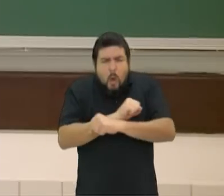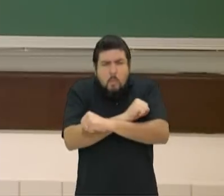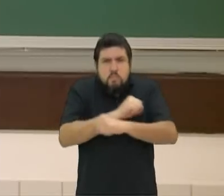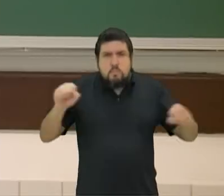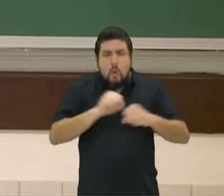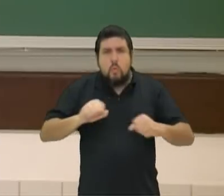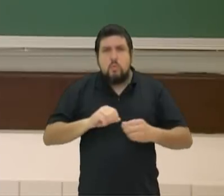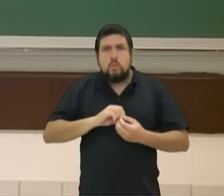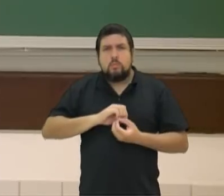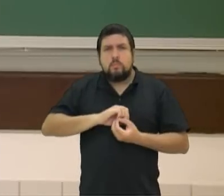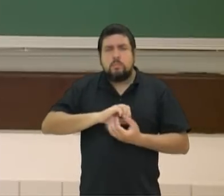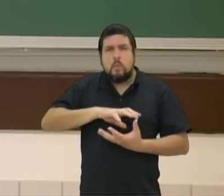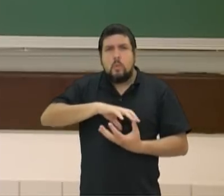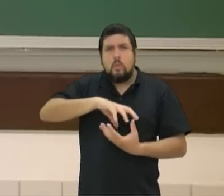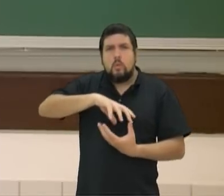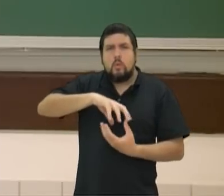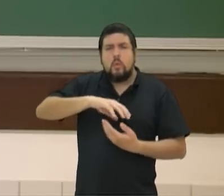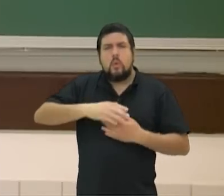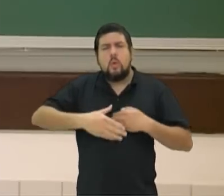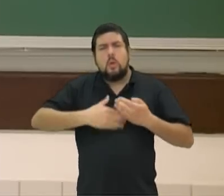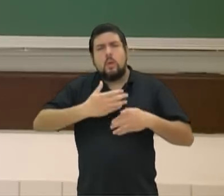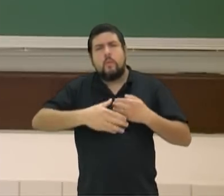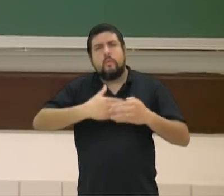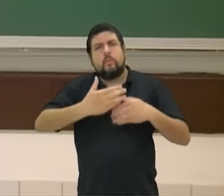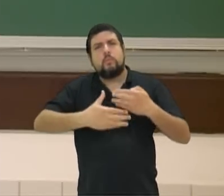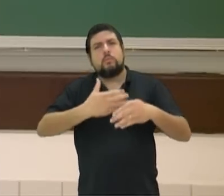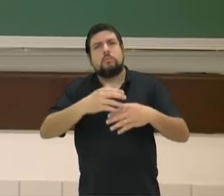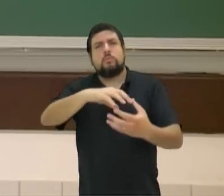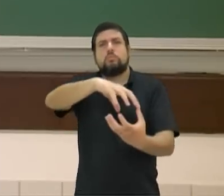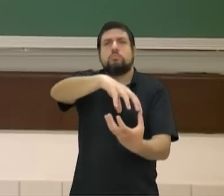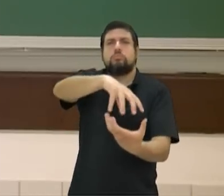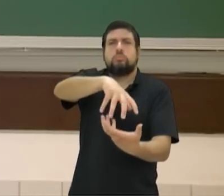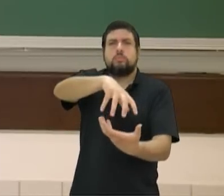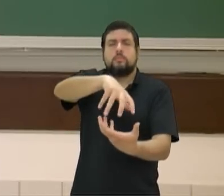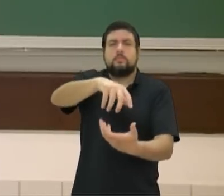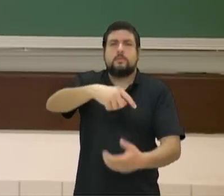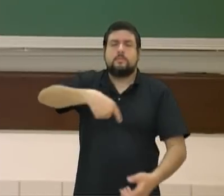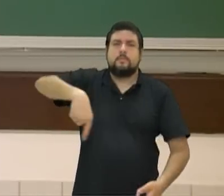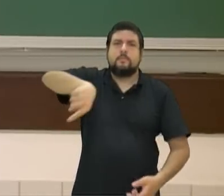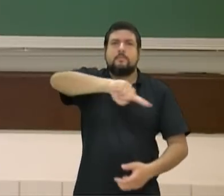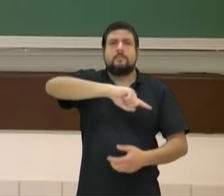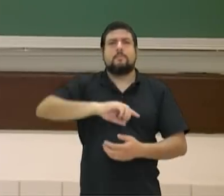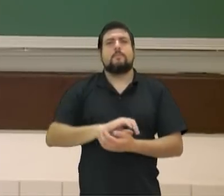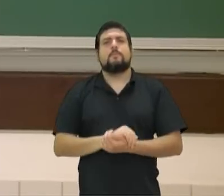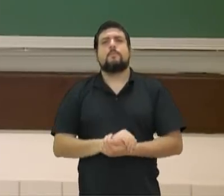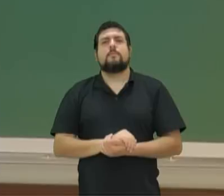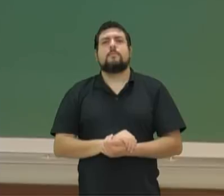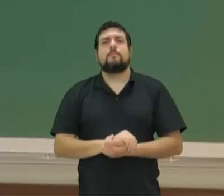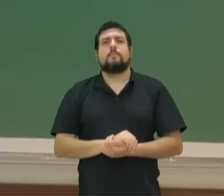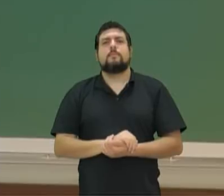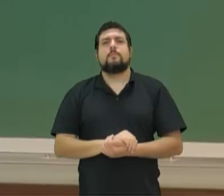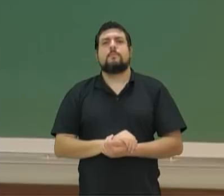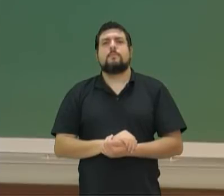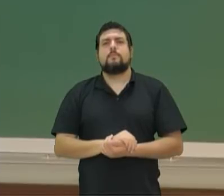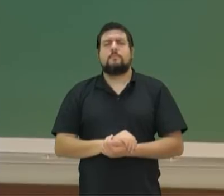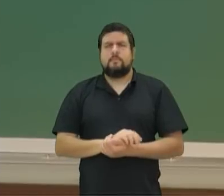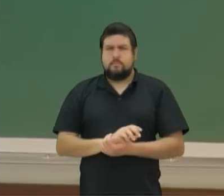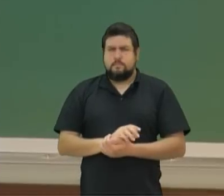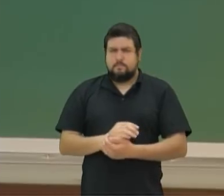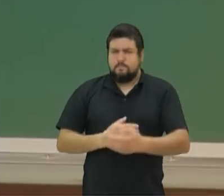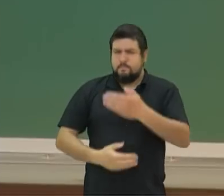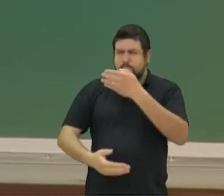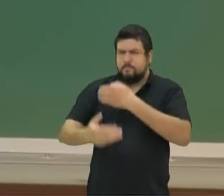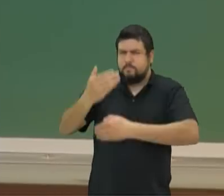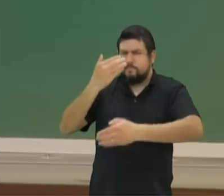aquilo que formou o nosso planeta, que é o planeta Terra. Isso aconteceu mais ou menos